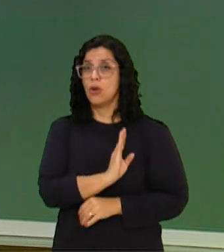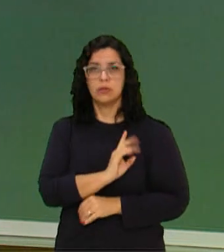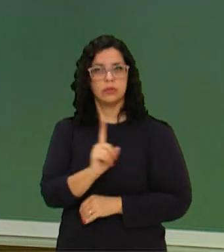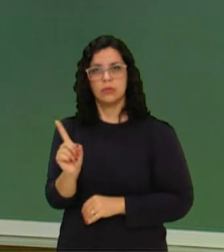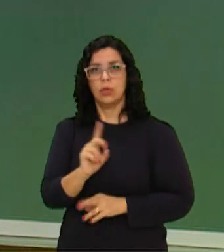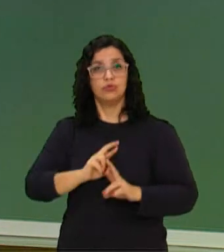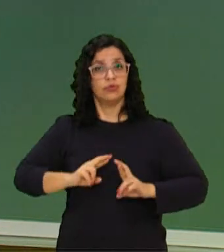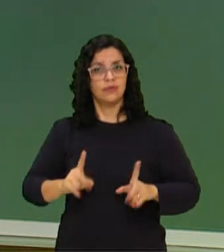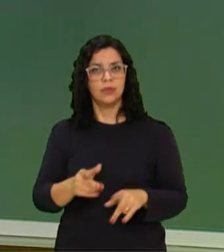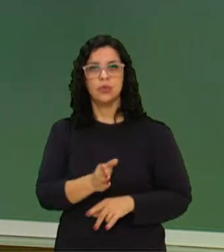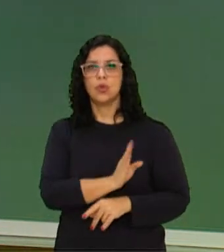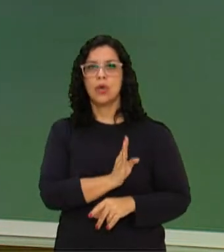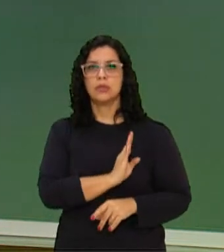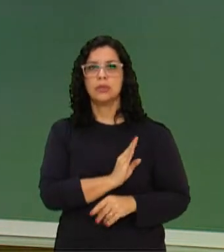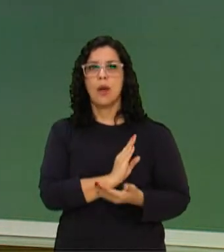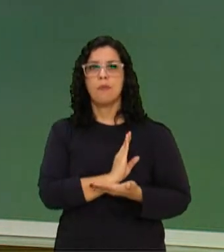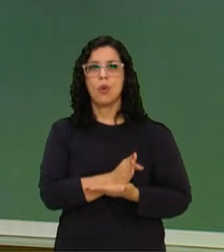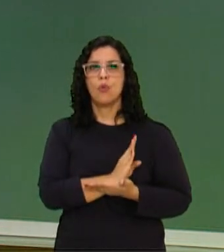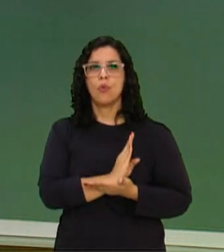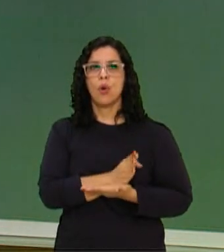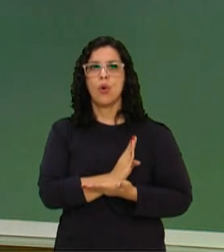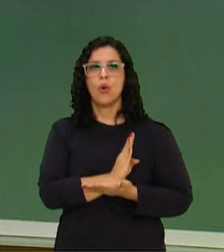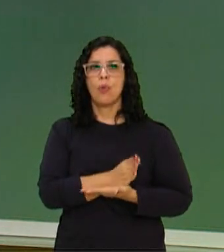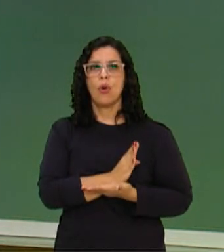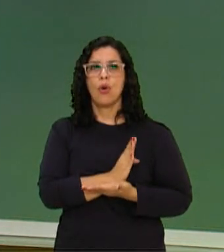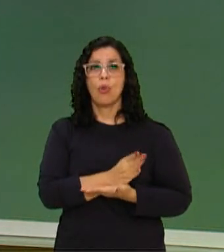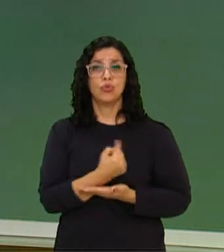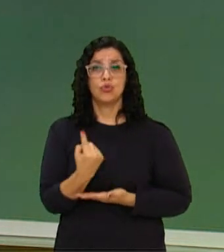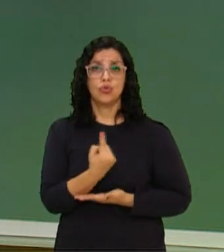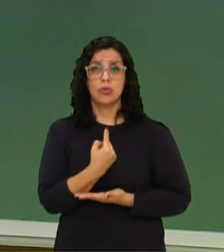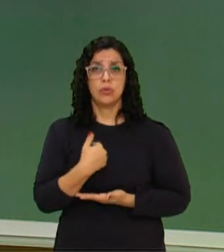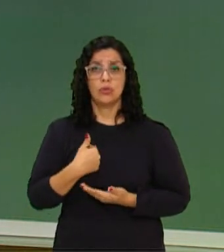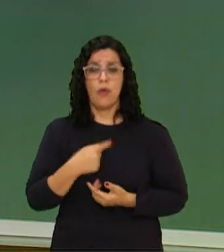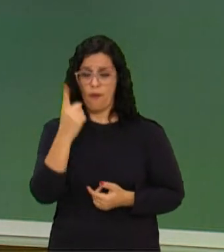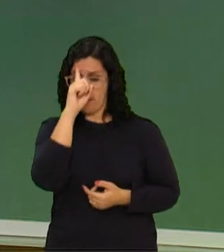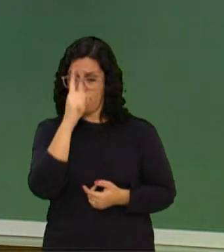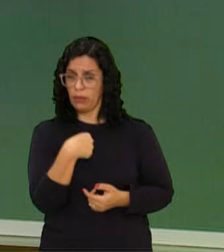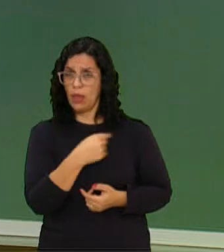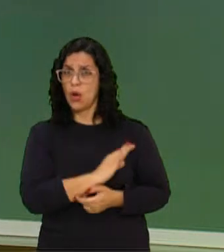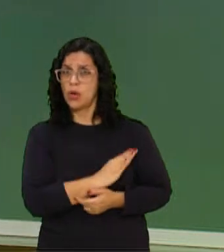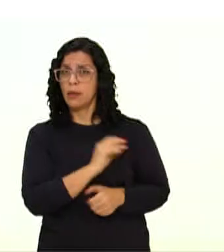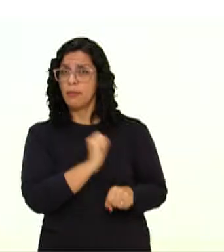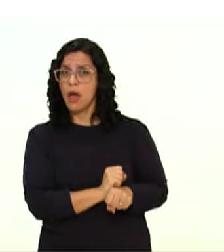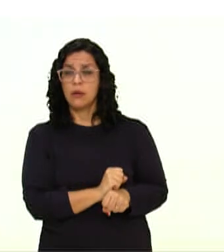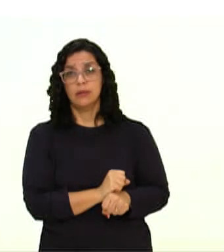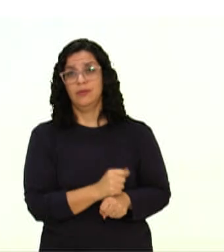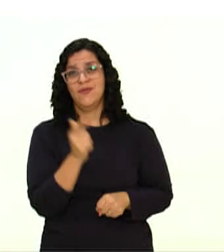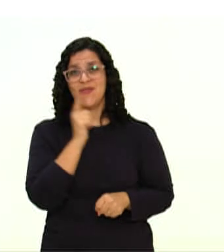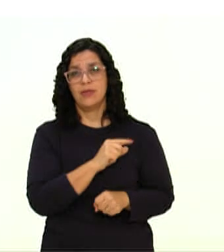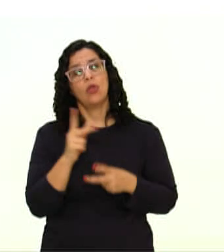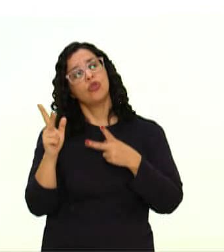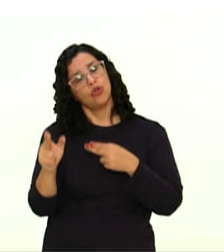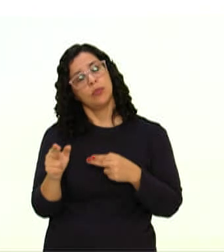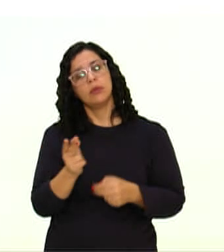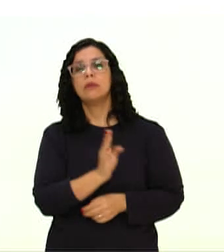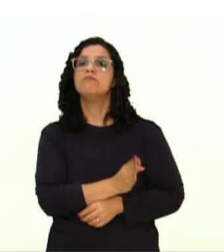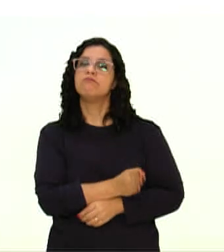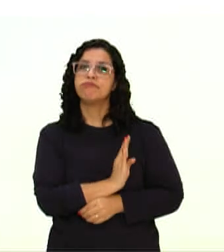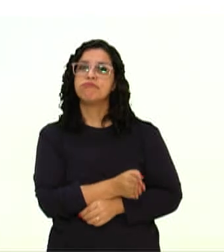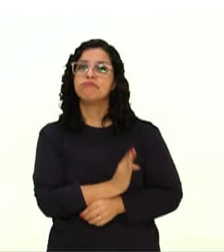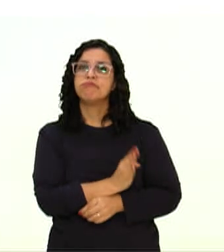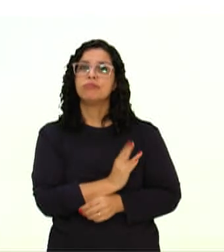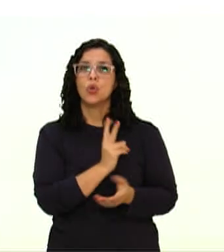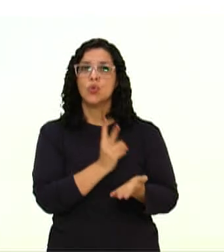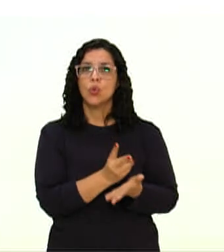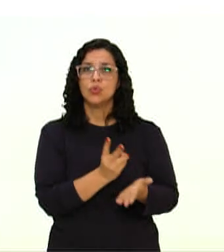coração, a contração dele é involuntária, independe da nossa vontade. Você pode estar pensando em outra coisa, você pode estar dormindo, o coração está batendo de